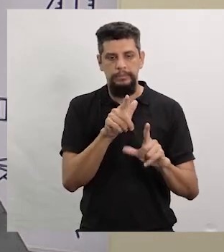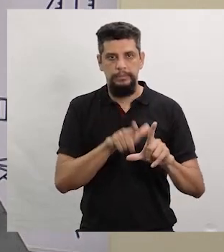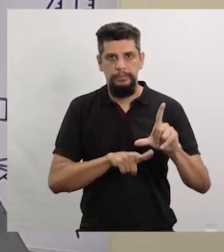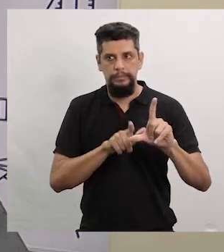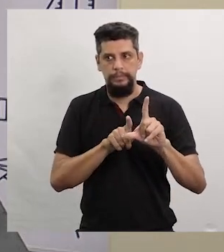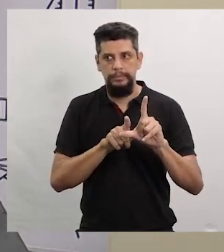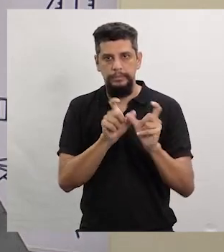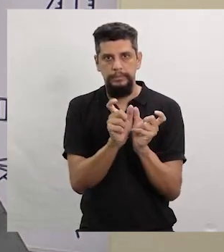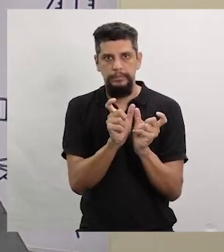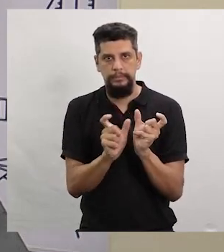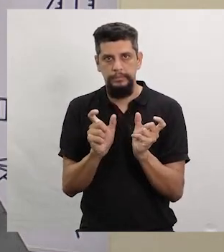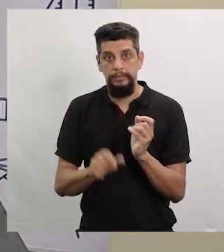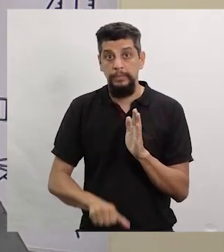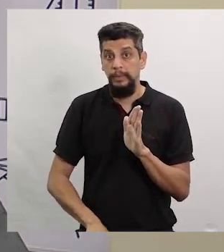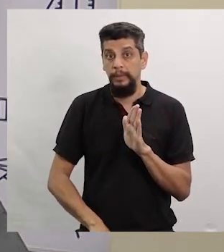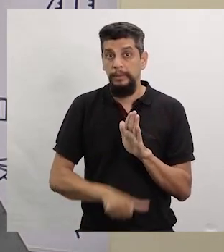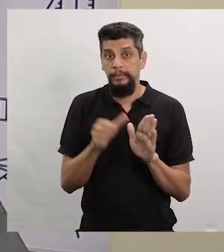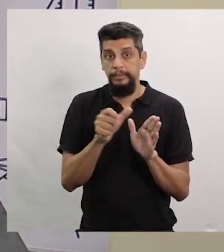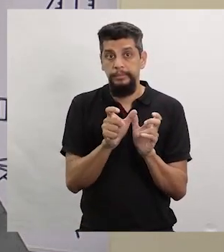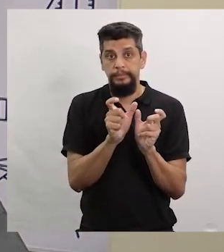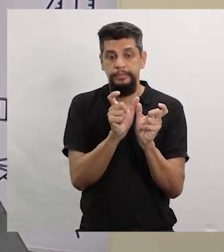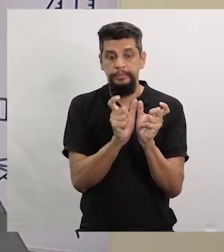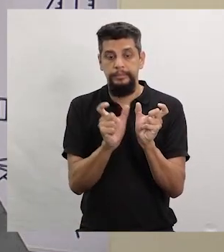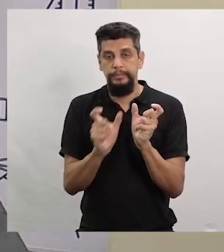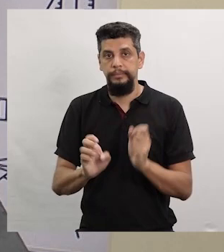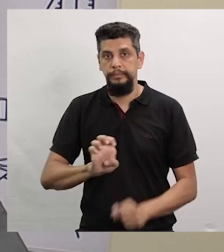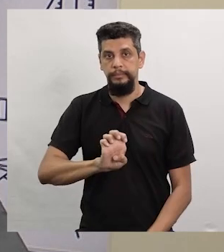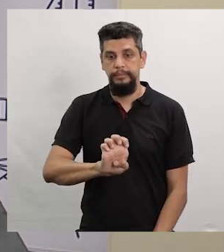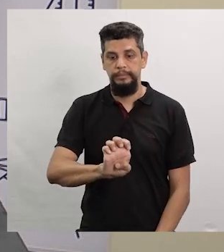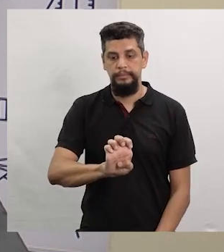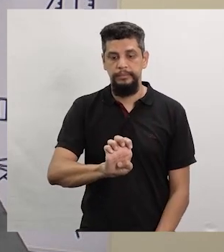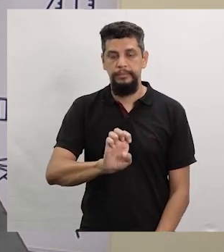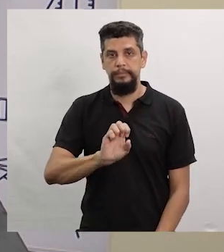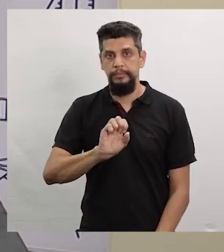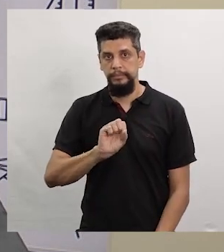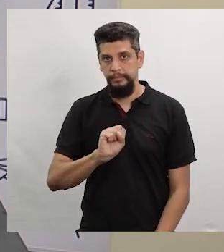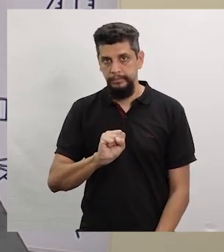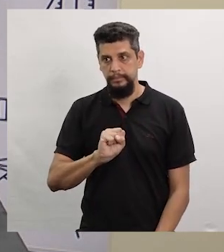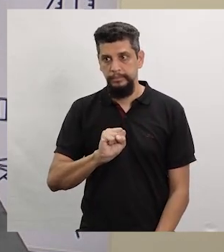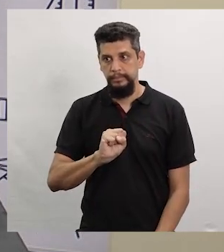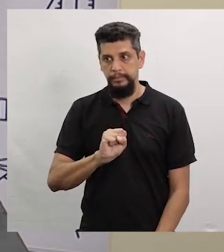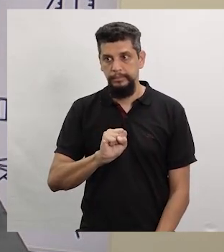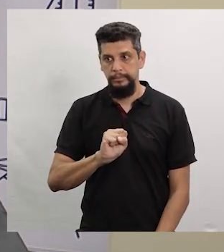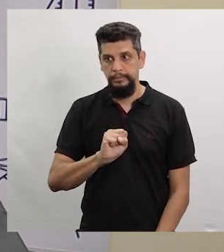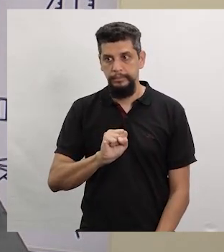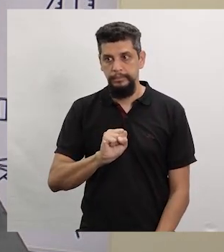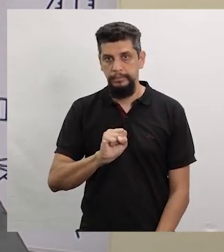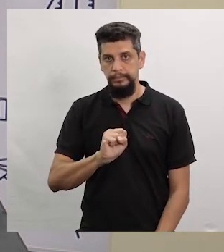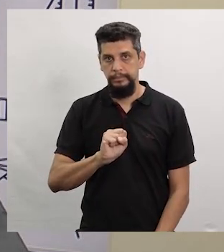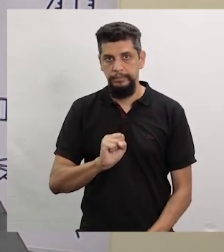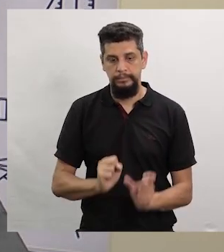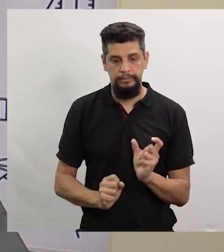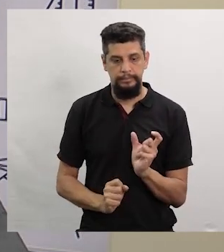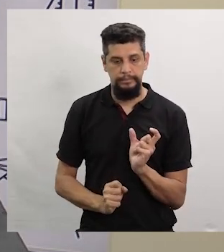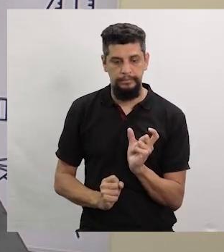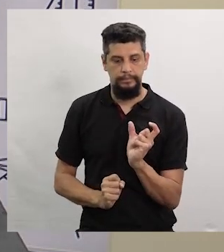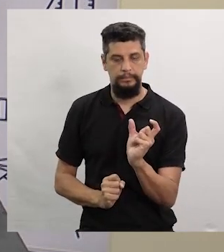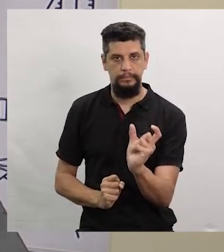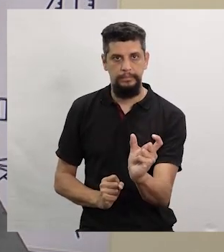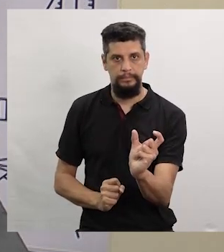então vejam lá a primeira sílaba é s então eu vou colocar ela um pouquinho mais à frente